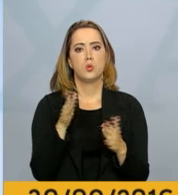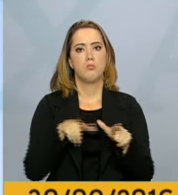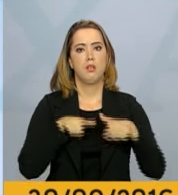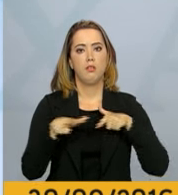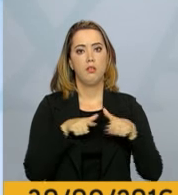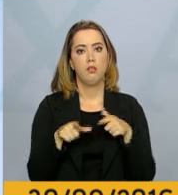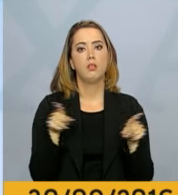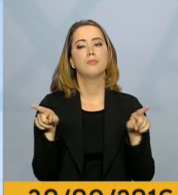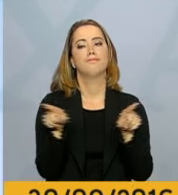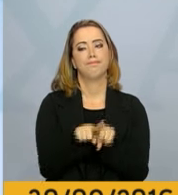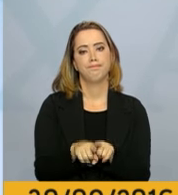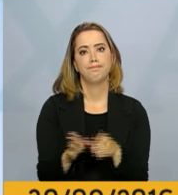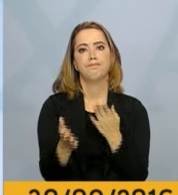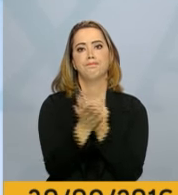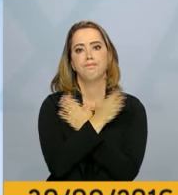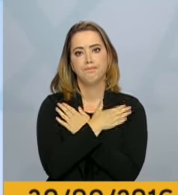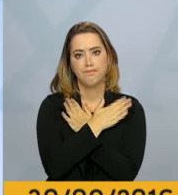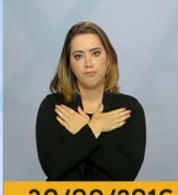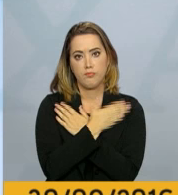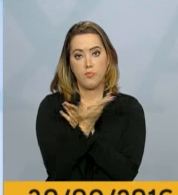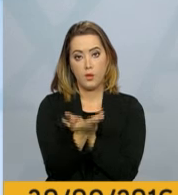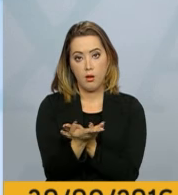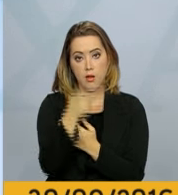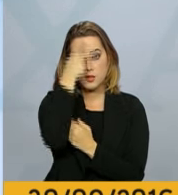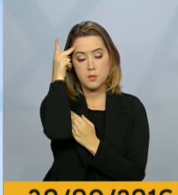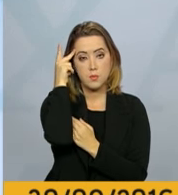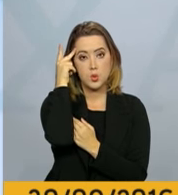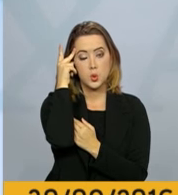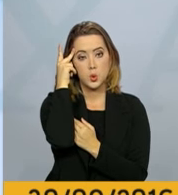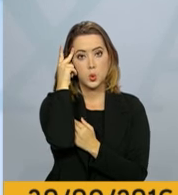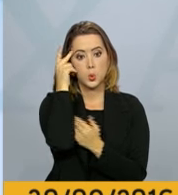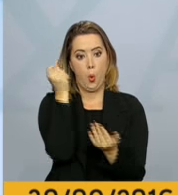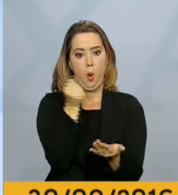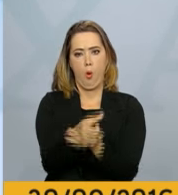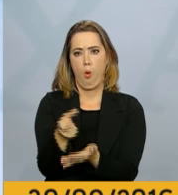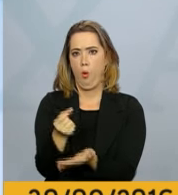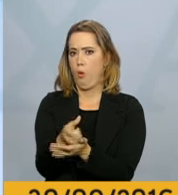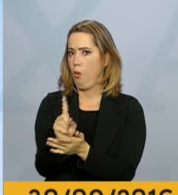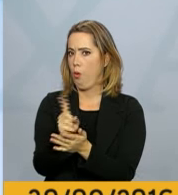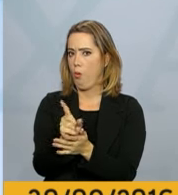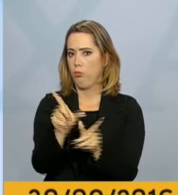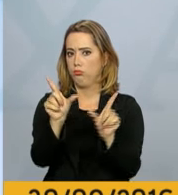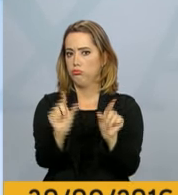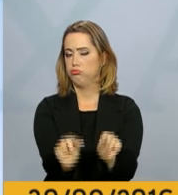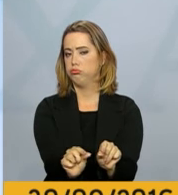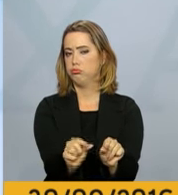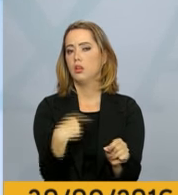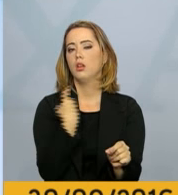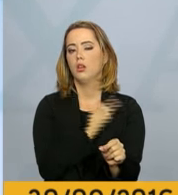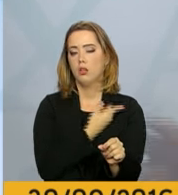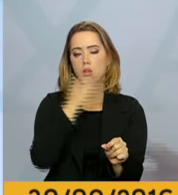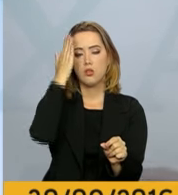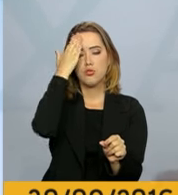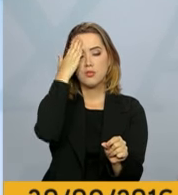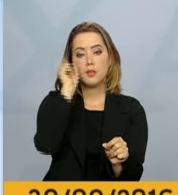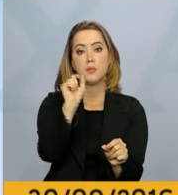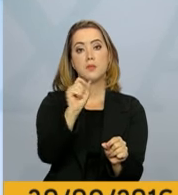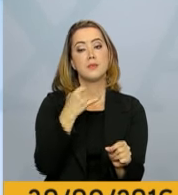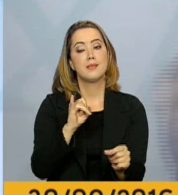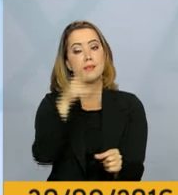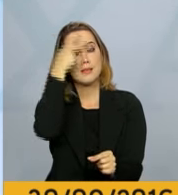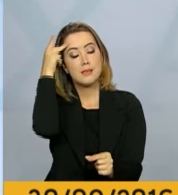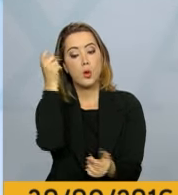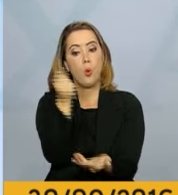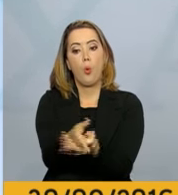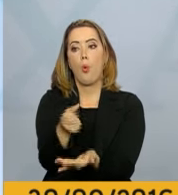o próprio desemprego fizeram as pessoas consumir menos. E nós sabemos, vai aqui uma obviedade, quando se consome menos,